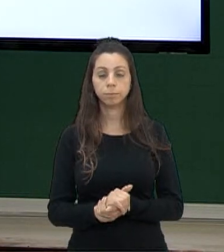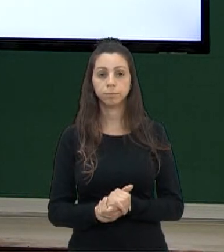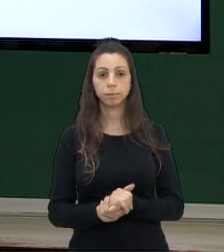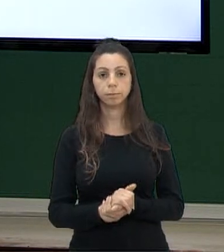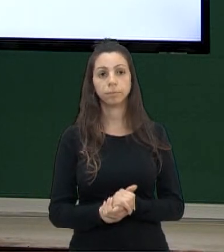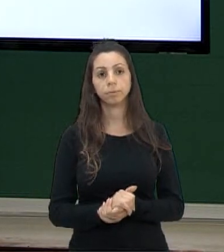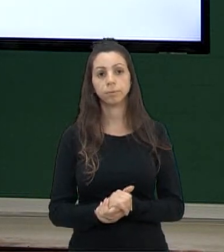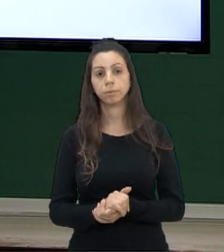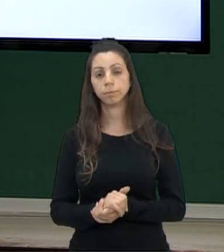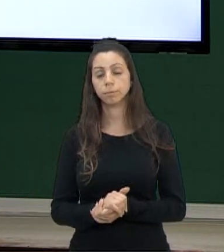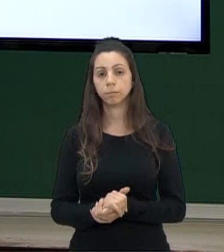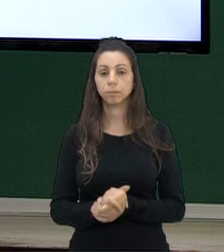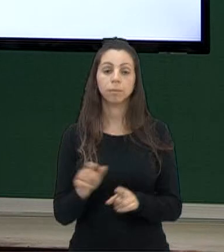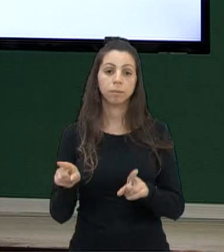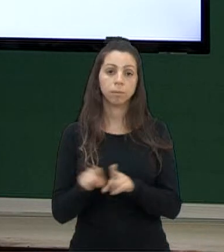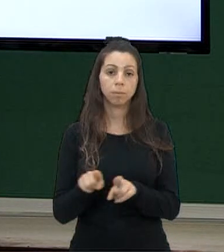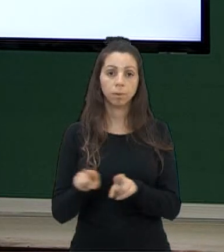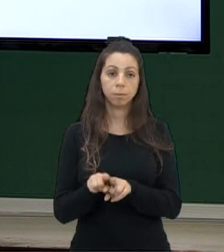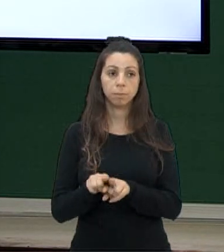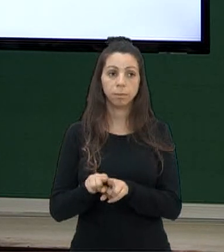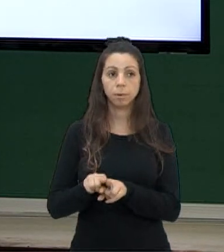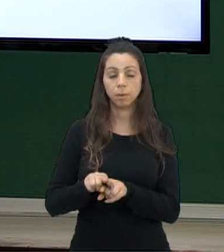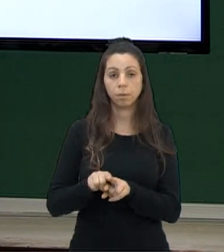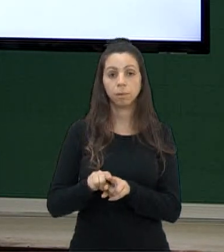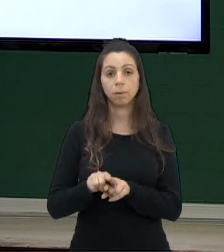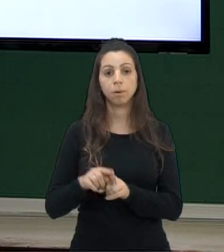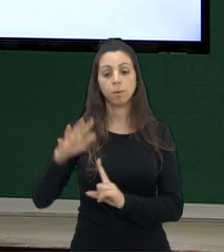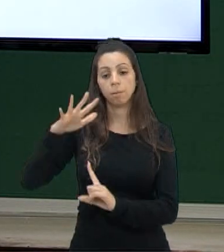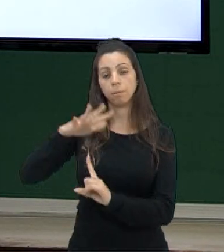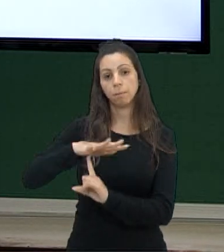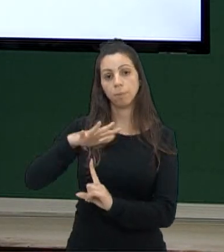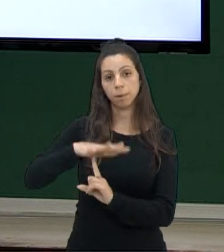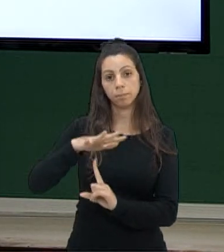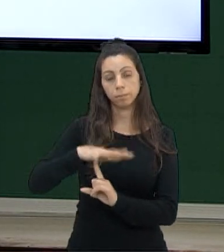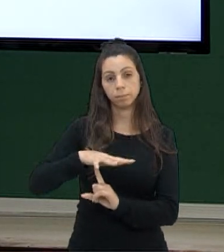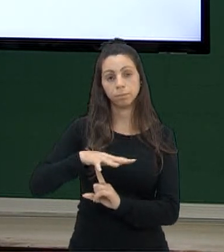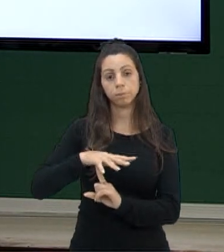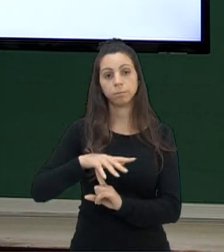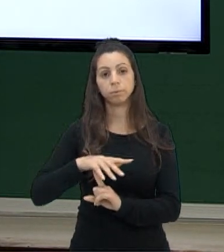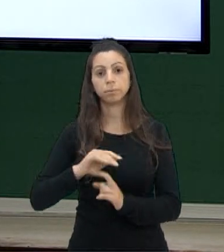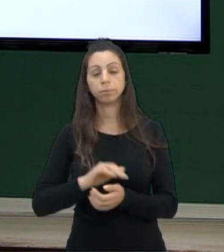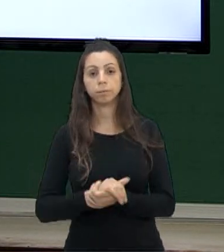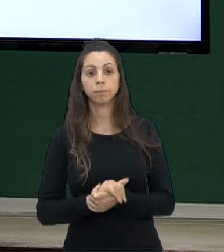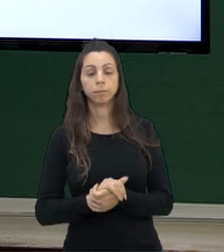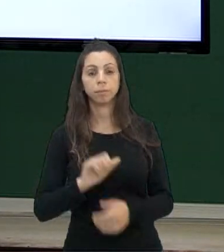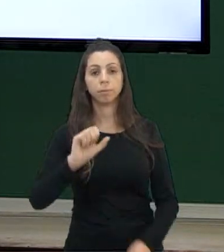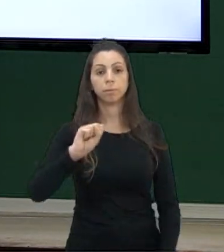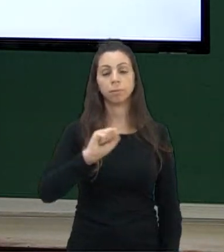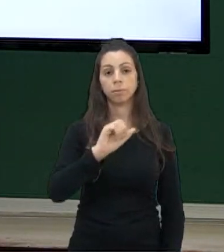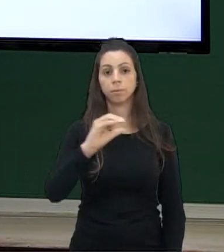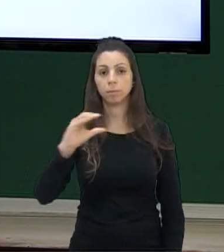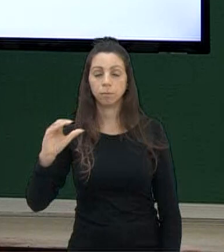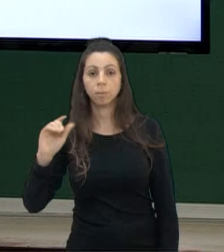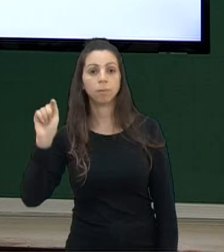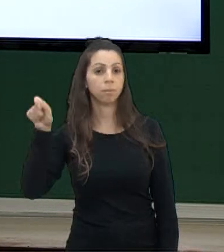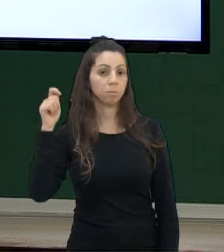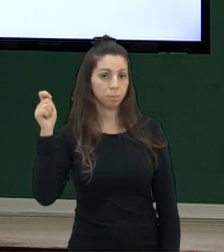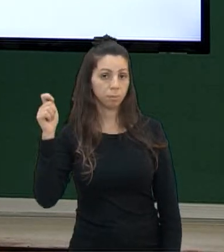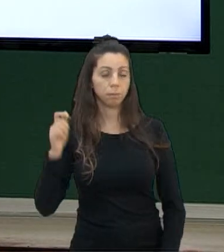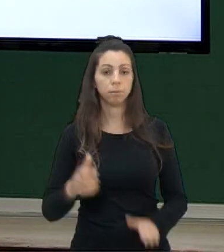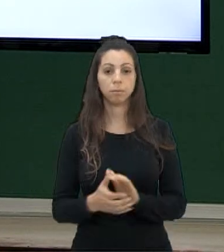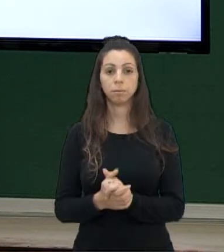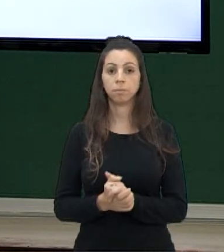Nós temos a bacia do Paraná, que compreende o estado de Mato Grosso do Sul, Paraná, Santa Catarina, Rio Grande do Sul, e